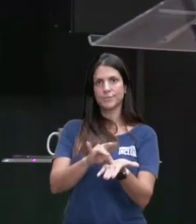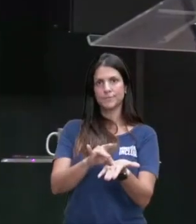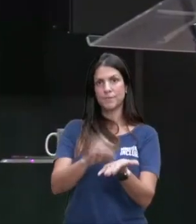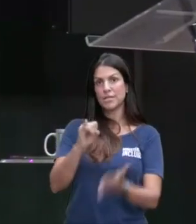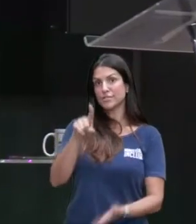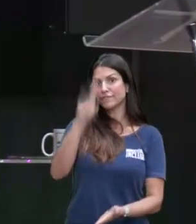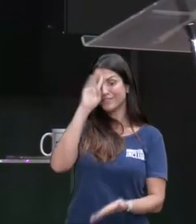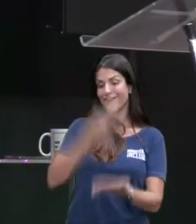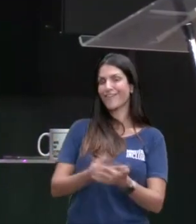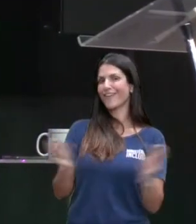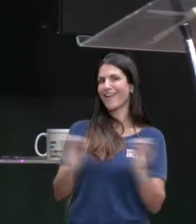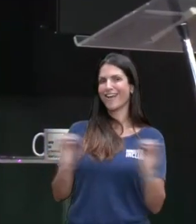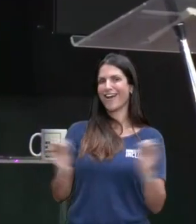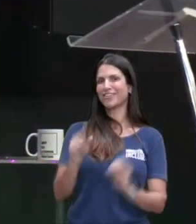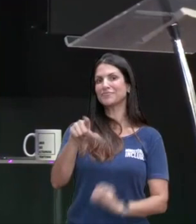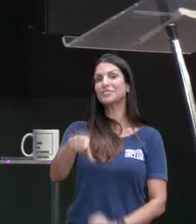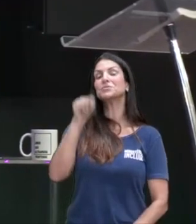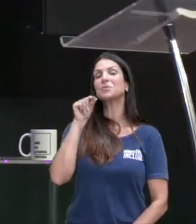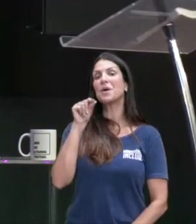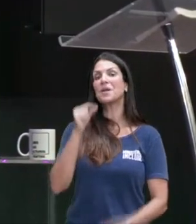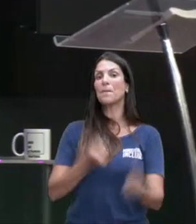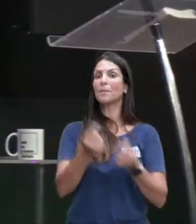definir um preço e não seu valor